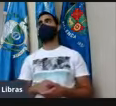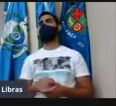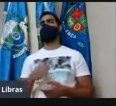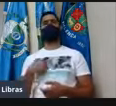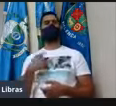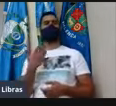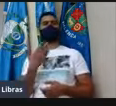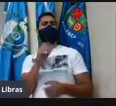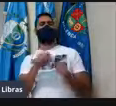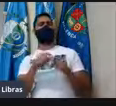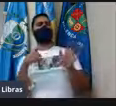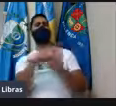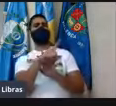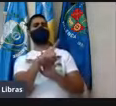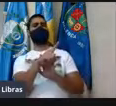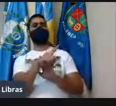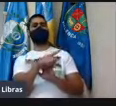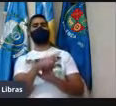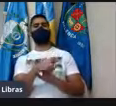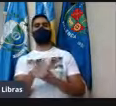fazer nenhuma pergunta, porque